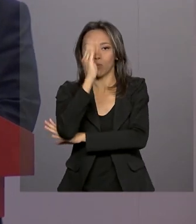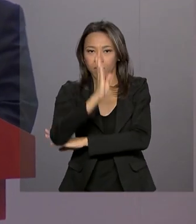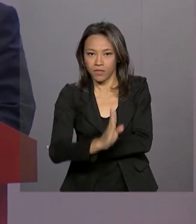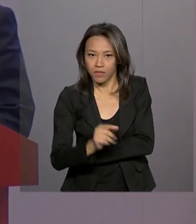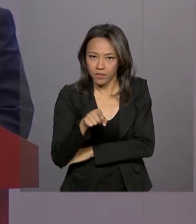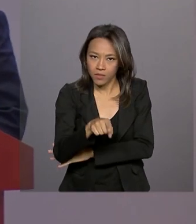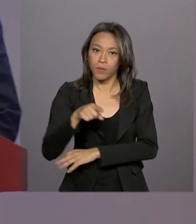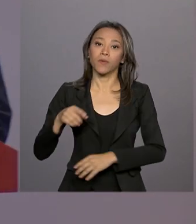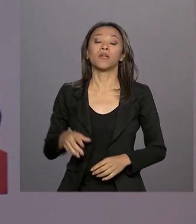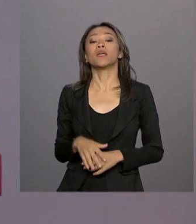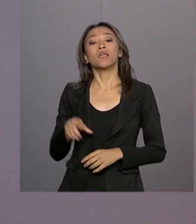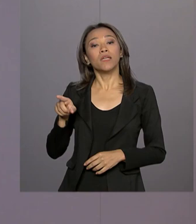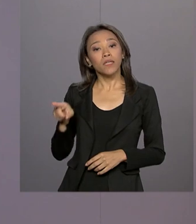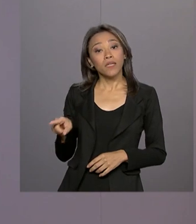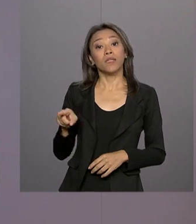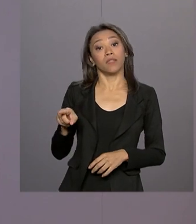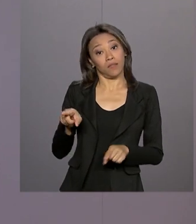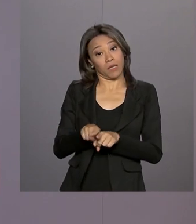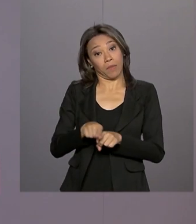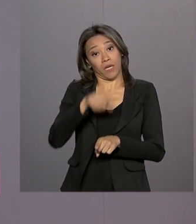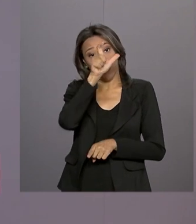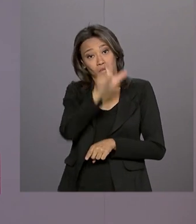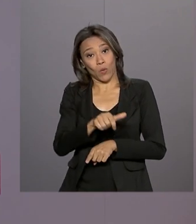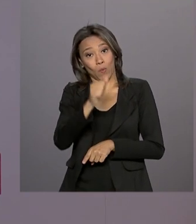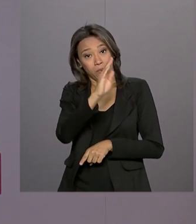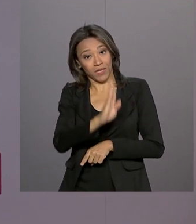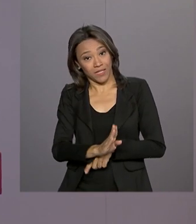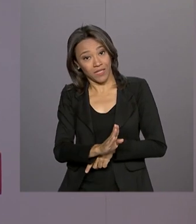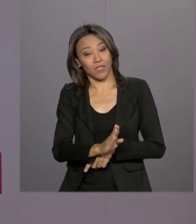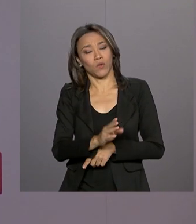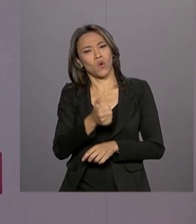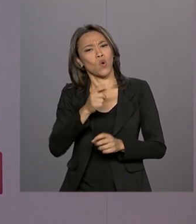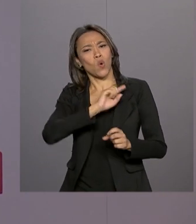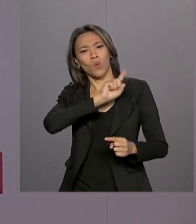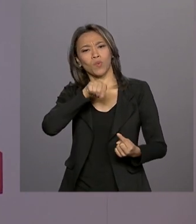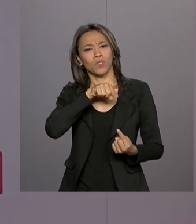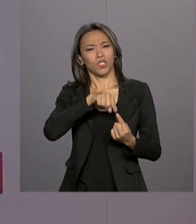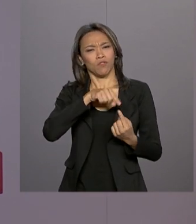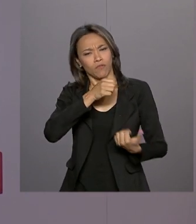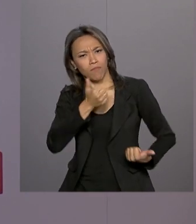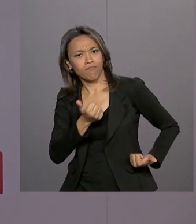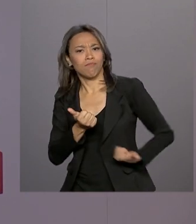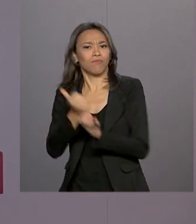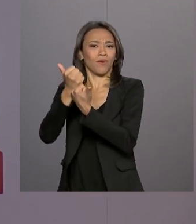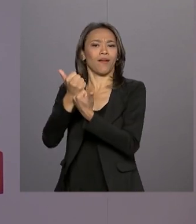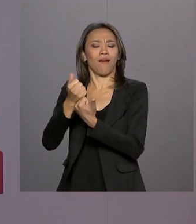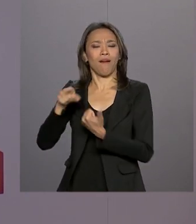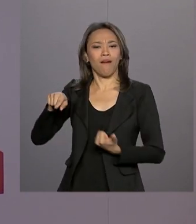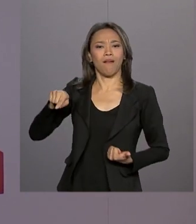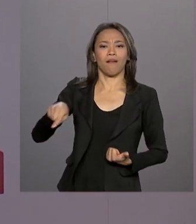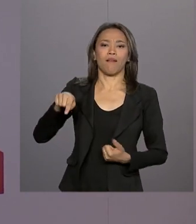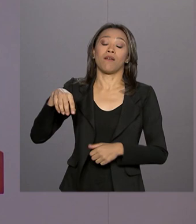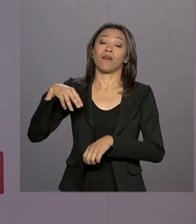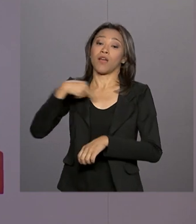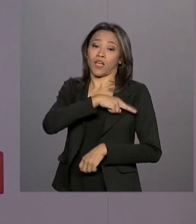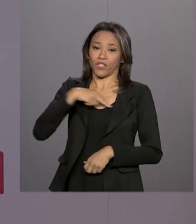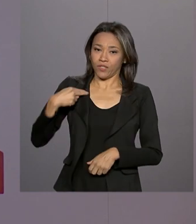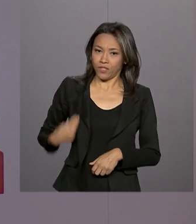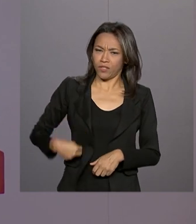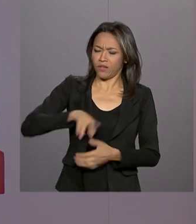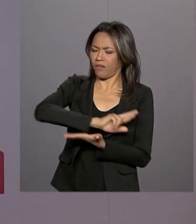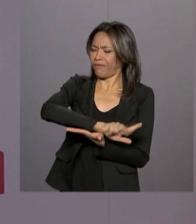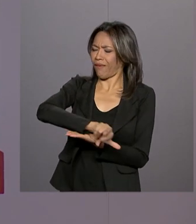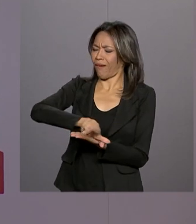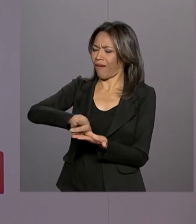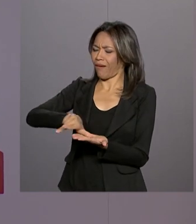reafirmar a disposição do Brasil de seguir fortalecendo a colaboração com a China em diversas áreas de